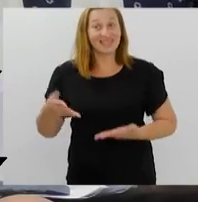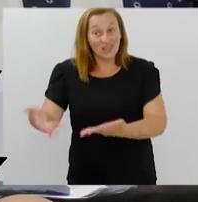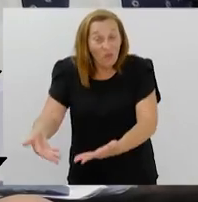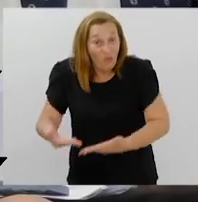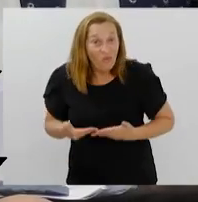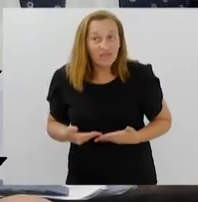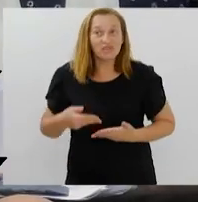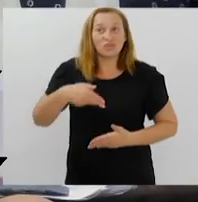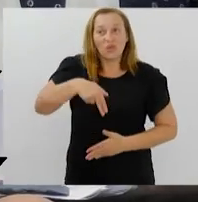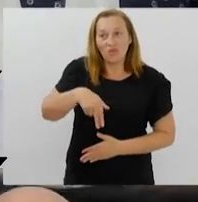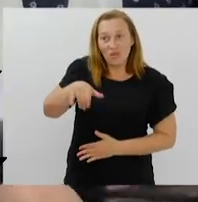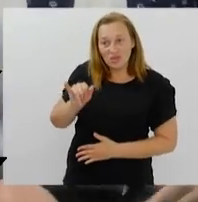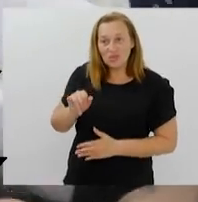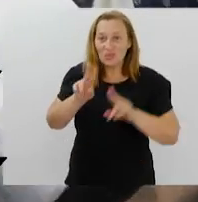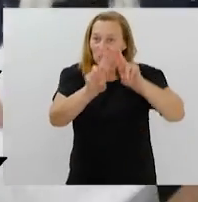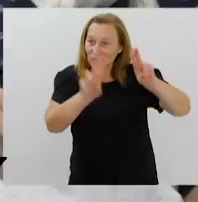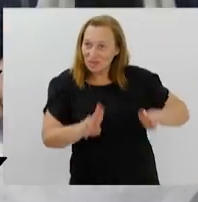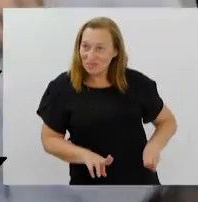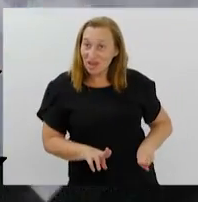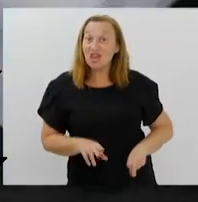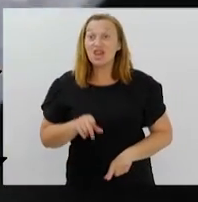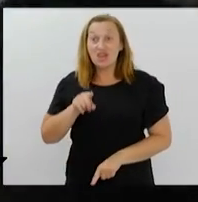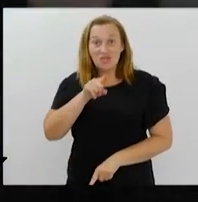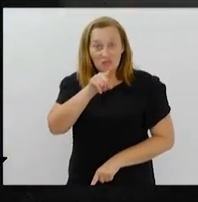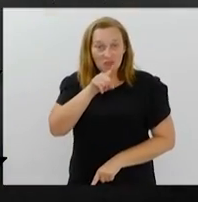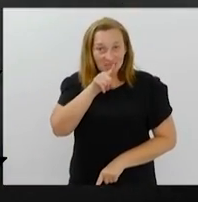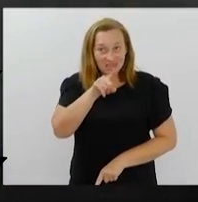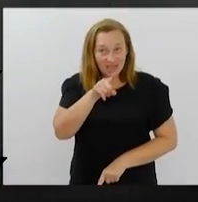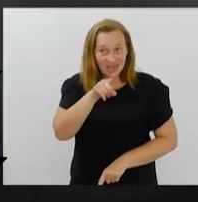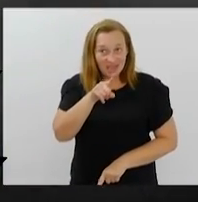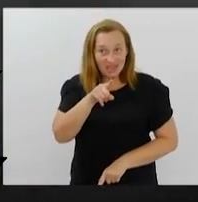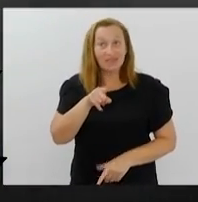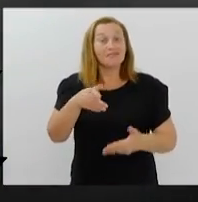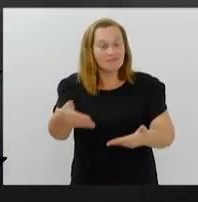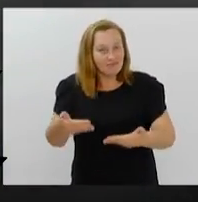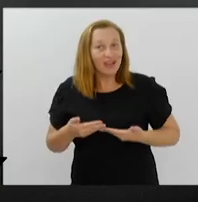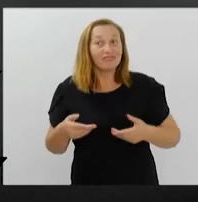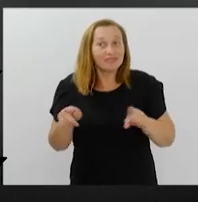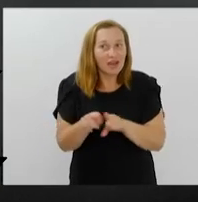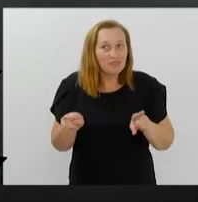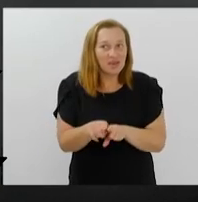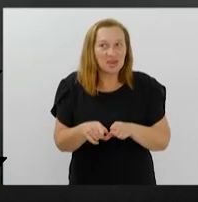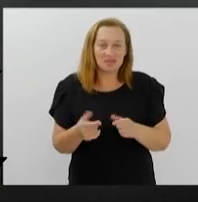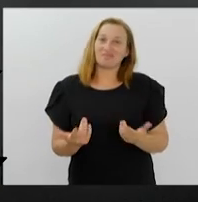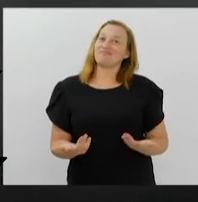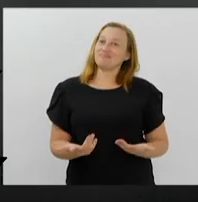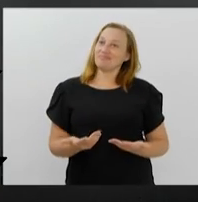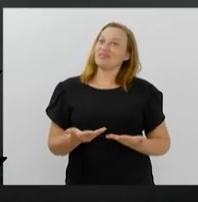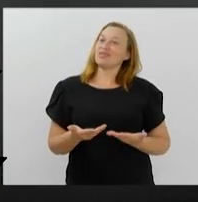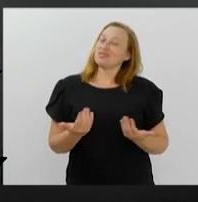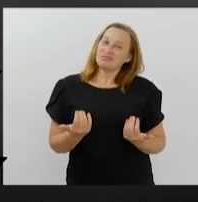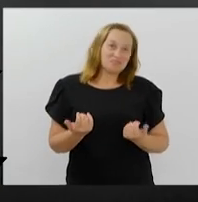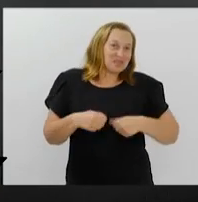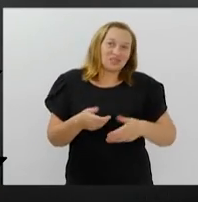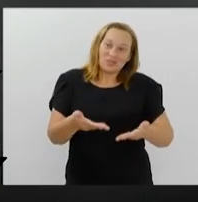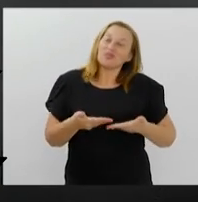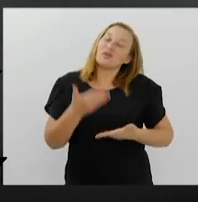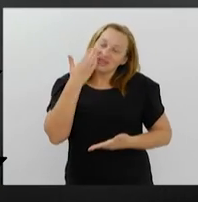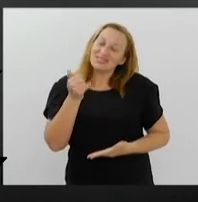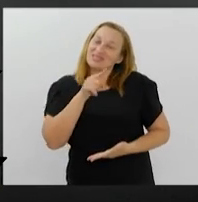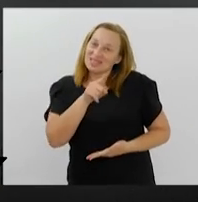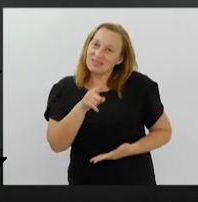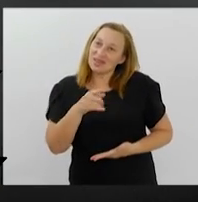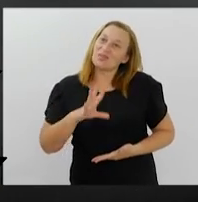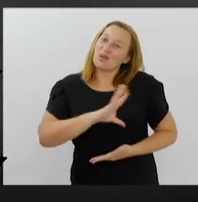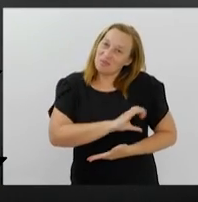Unimed Nova Iguaçu e você por favor está convocado também mas sem precisar nenhum de nenhum convite que eu sei que você vem você vem com todo o